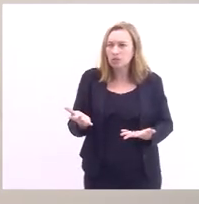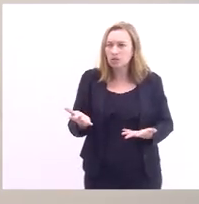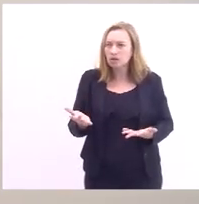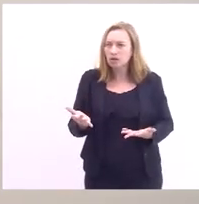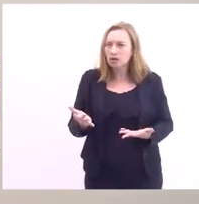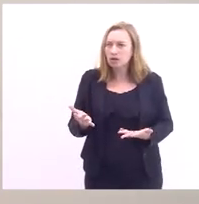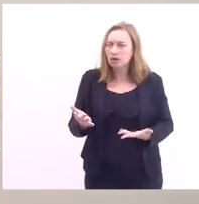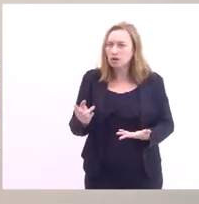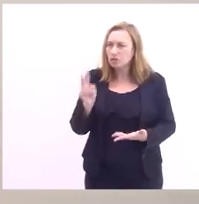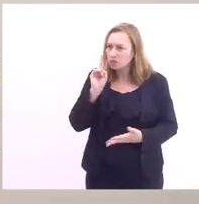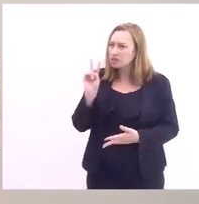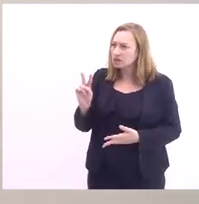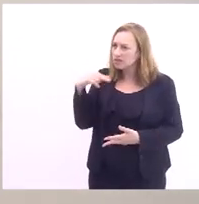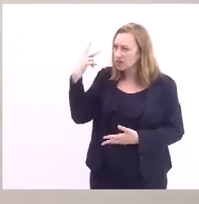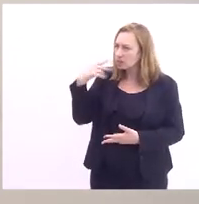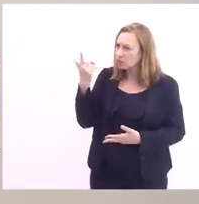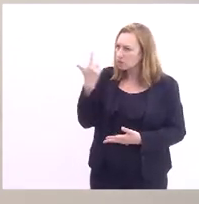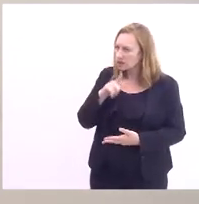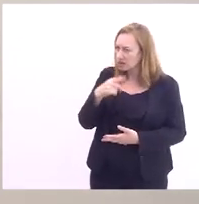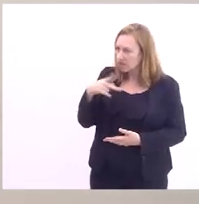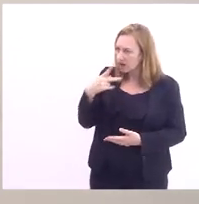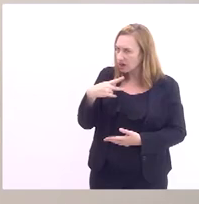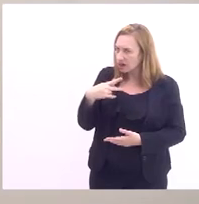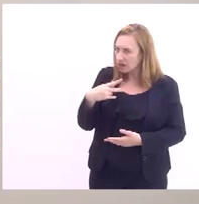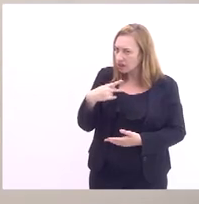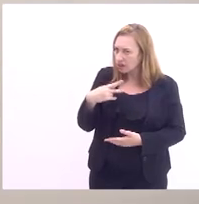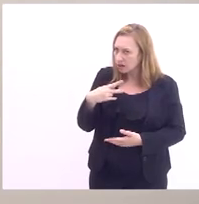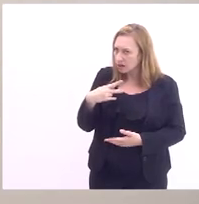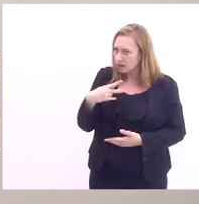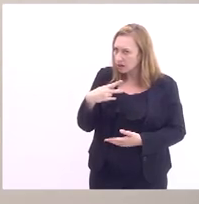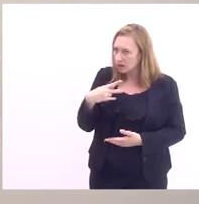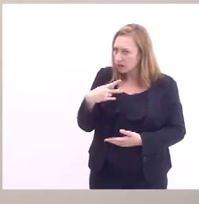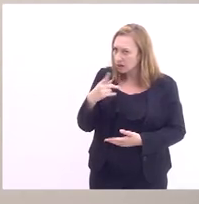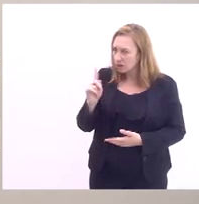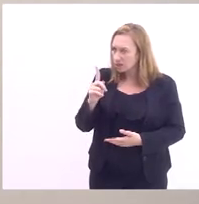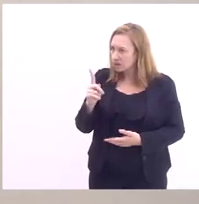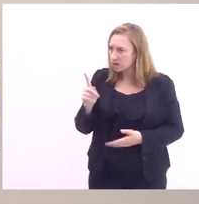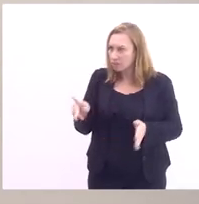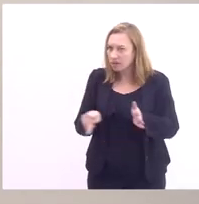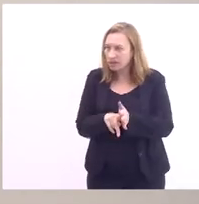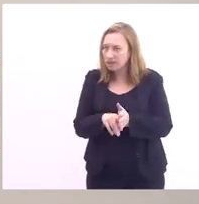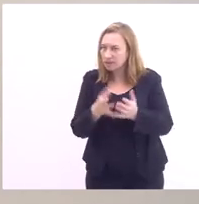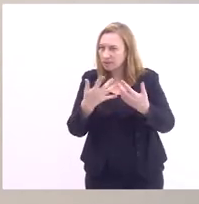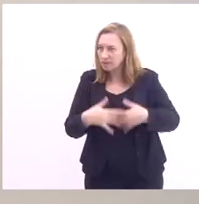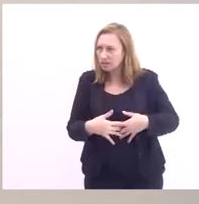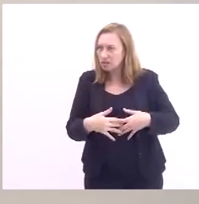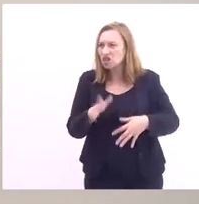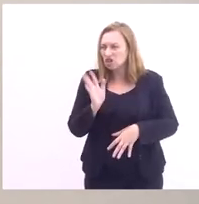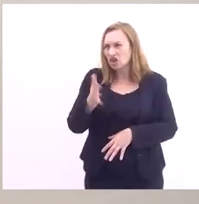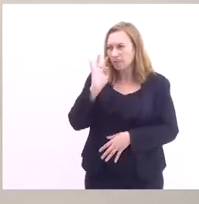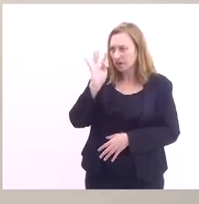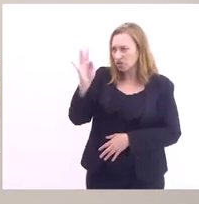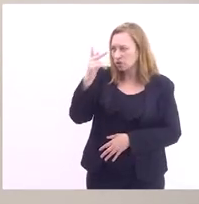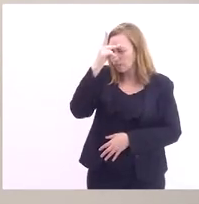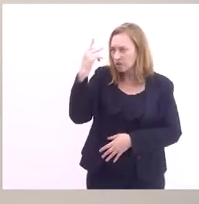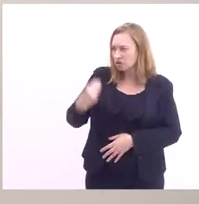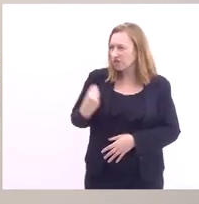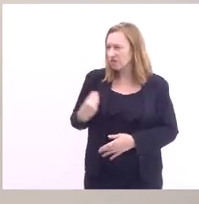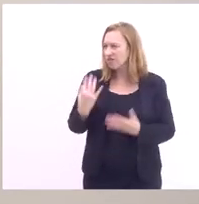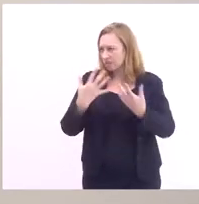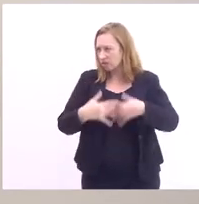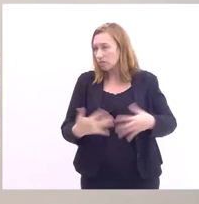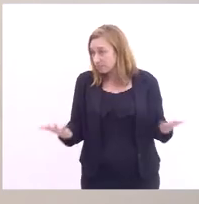Você, vereador, consegue falar? Que não está em Petrópolis. Já imaginou, Petropolitano?